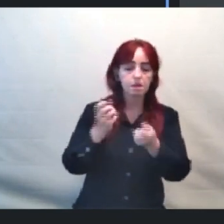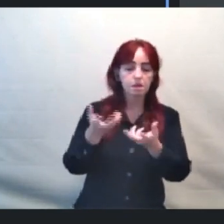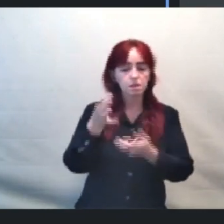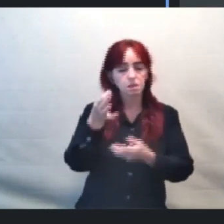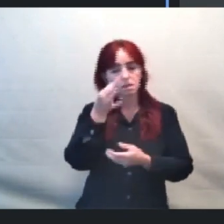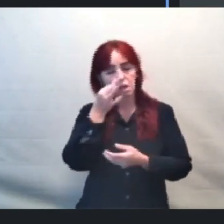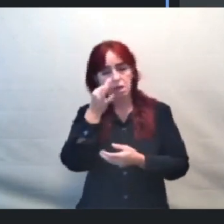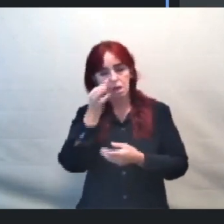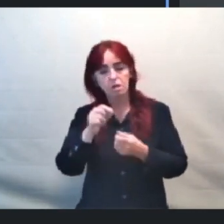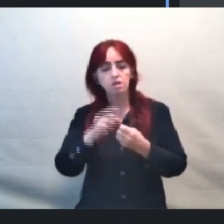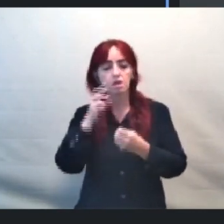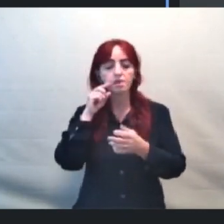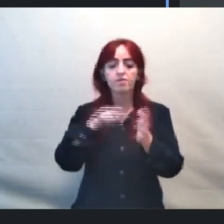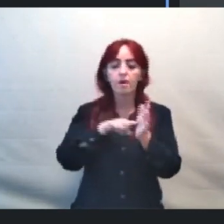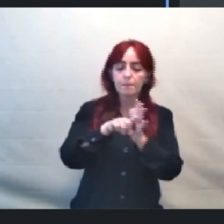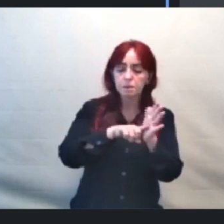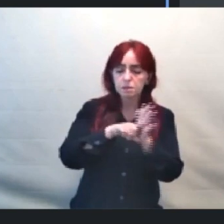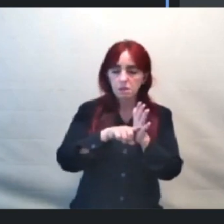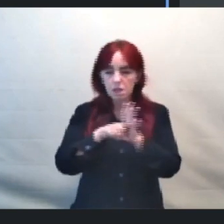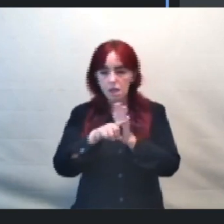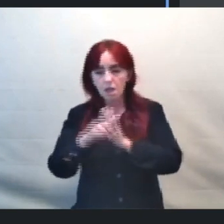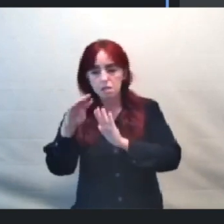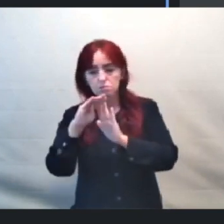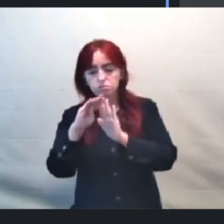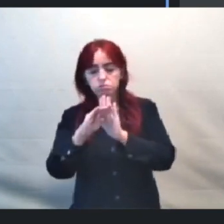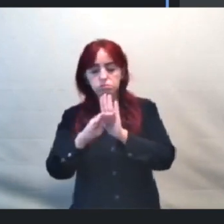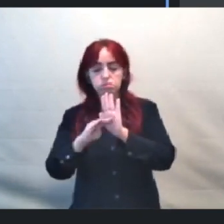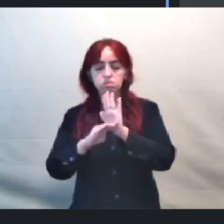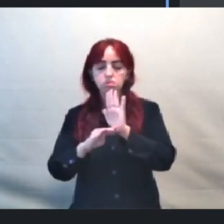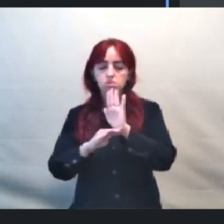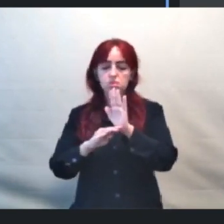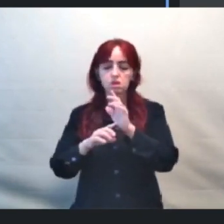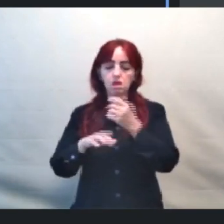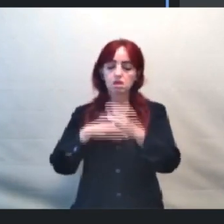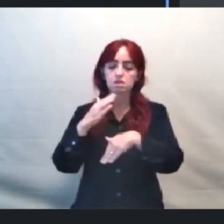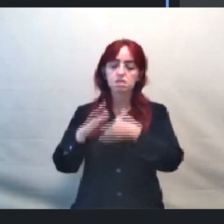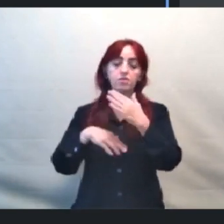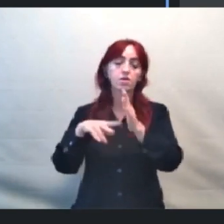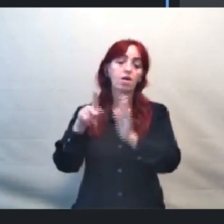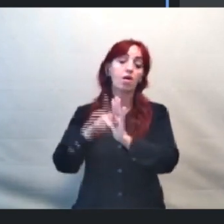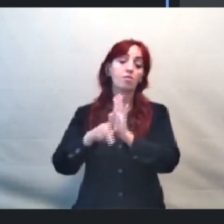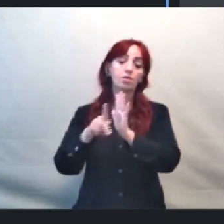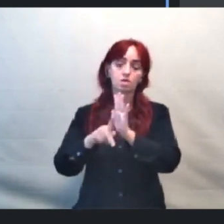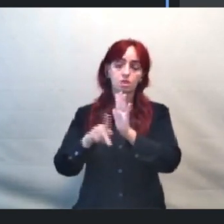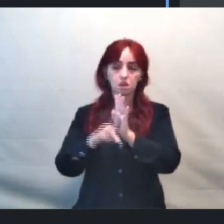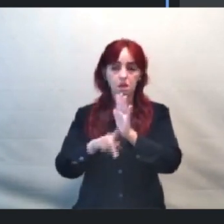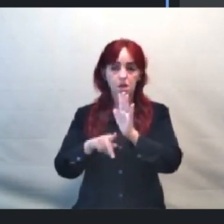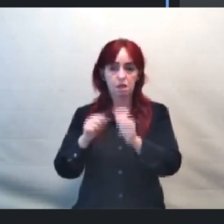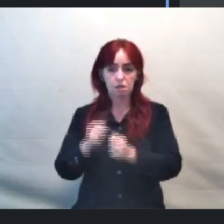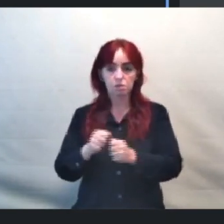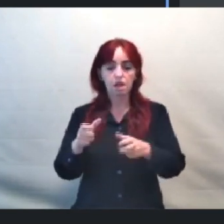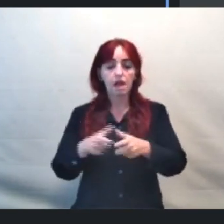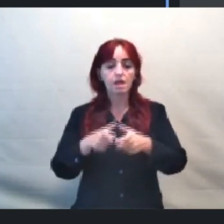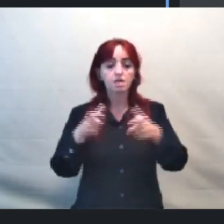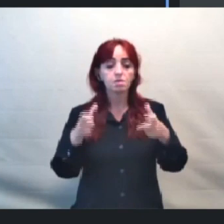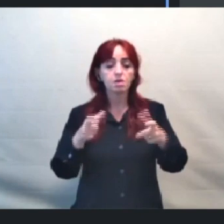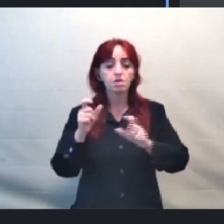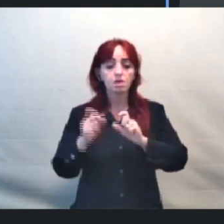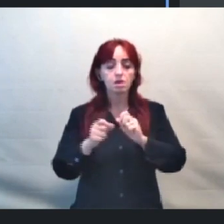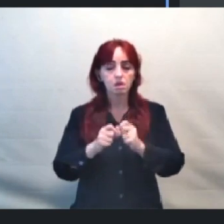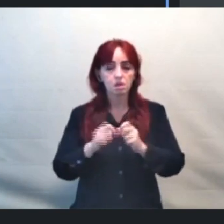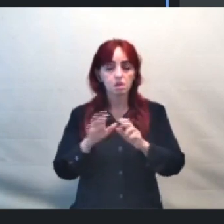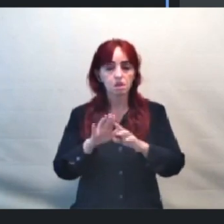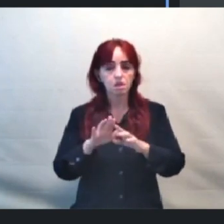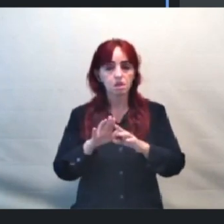um levantamento de escopo, fecha o escopo, desenvolve projetos, a grande maioria deles, né, se for de baixa